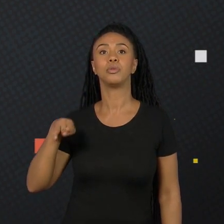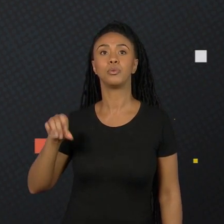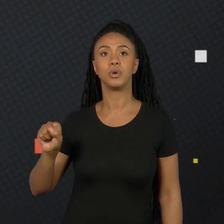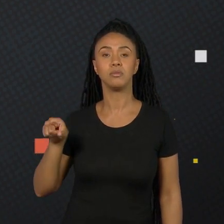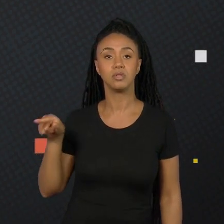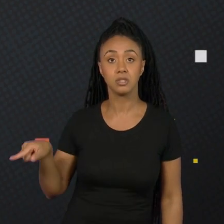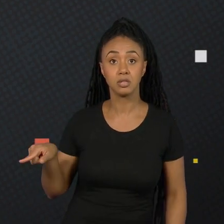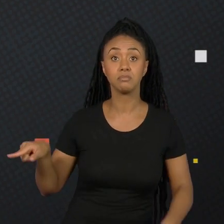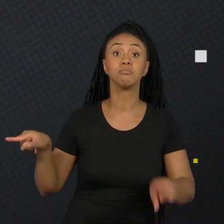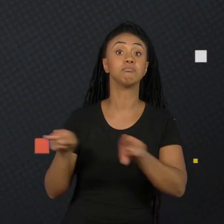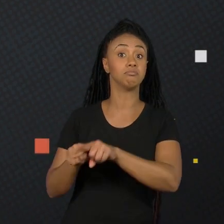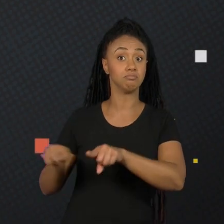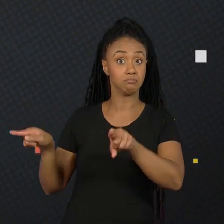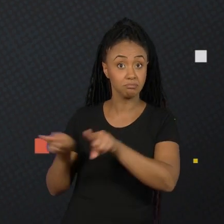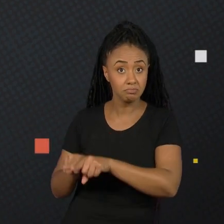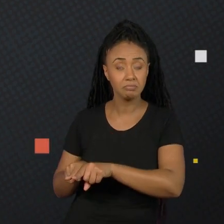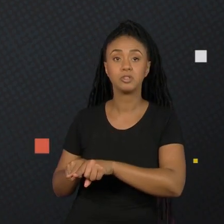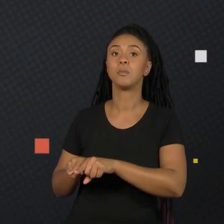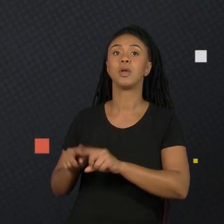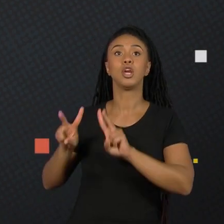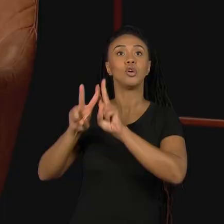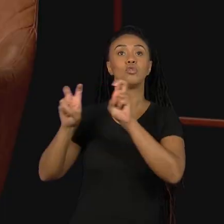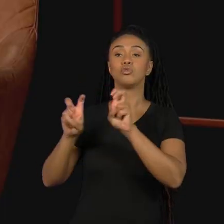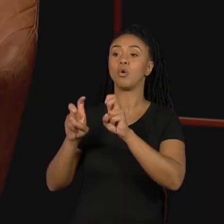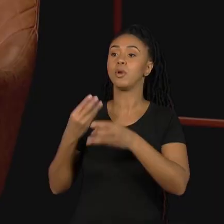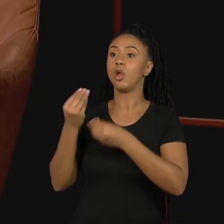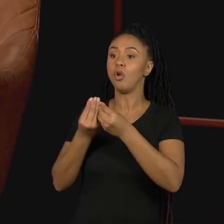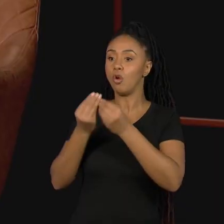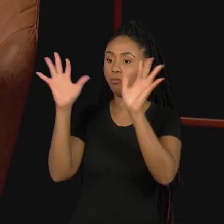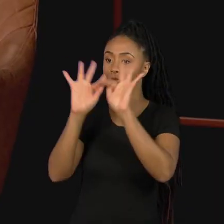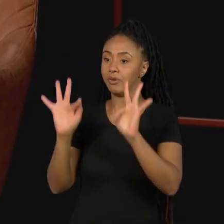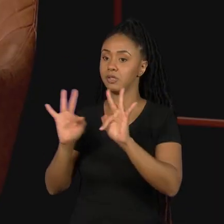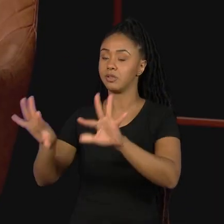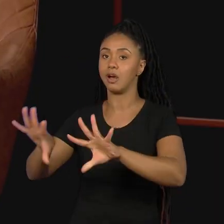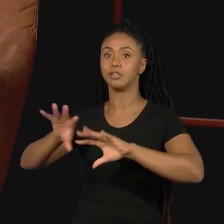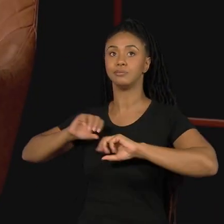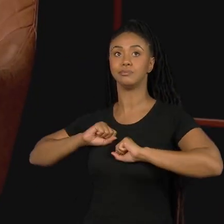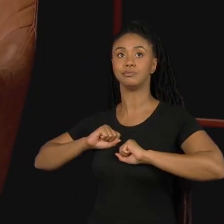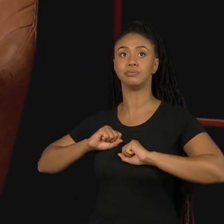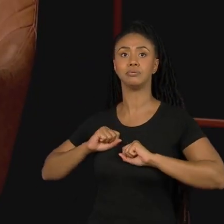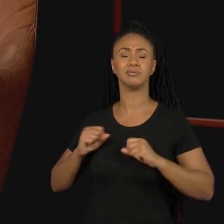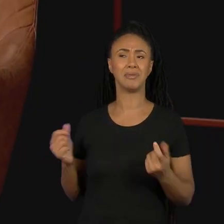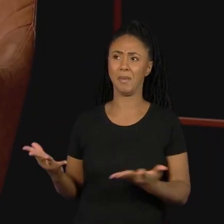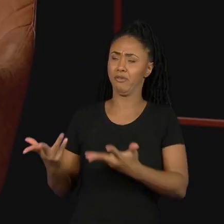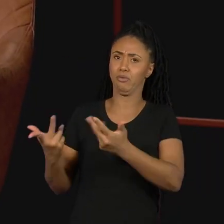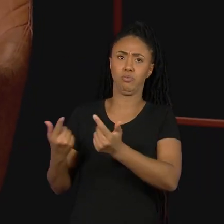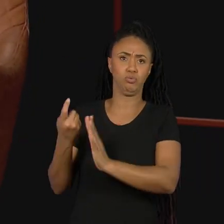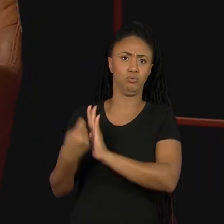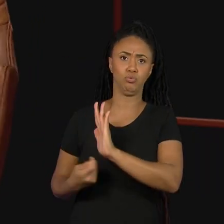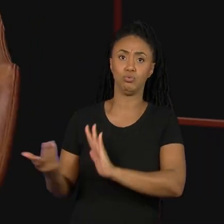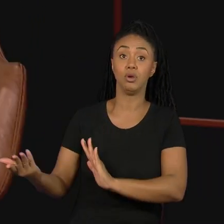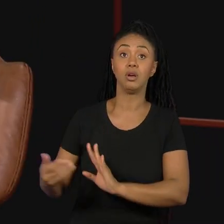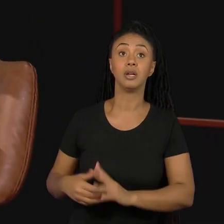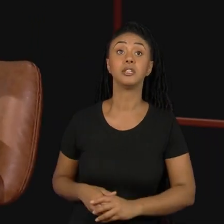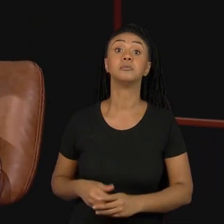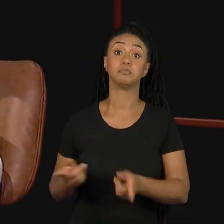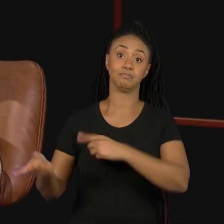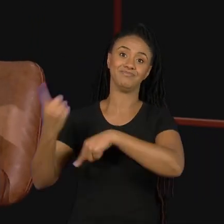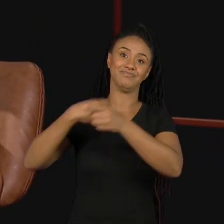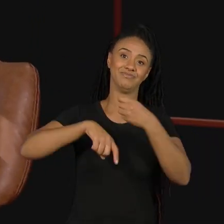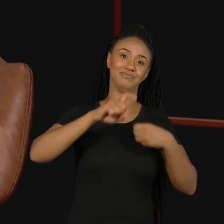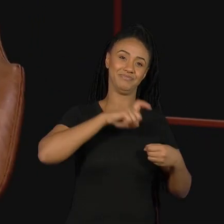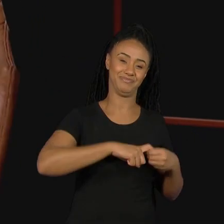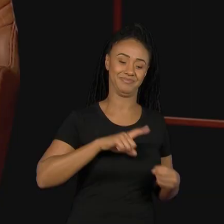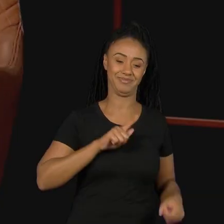escuro, sem eletricidade, hein? Só tinha vela para luz. E o cara deixou um legado inacreditável. E, voltando ao Martin